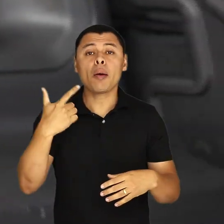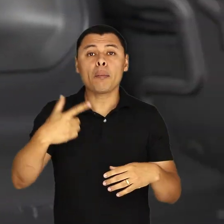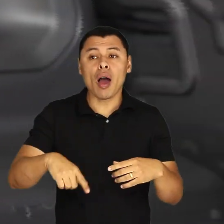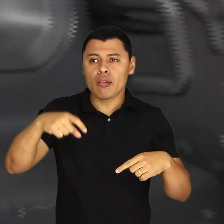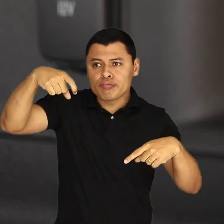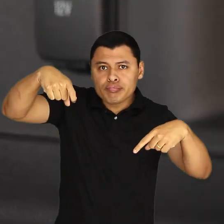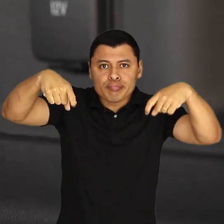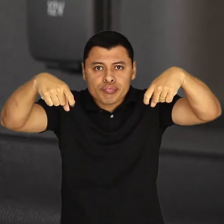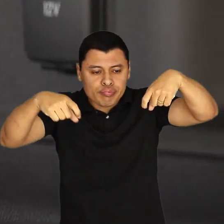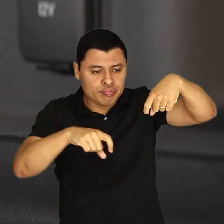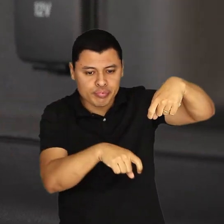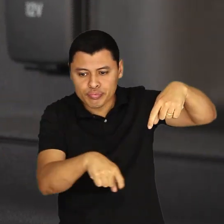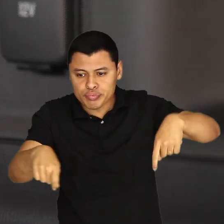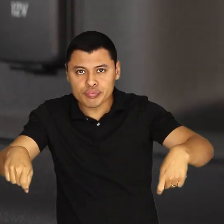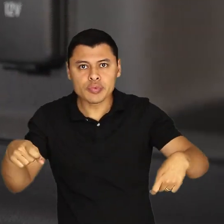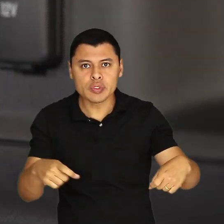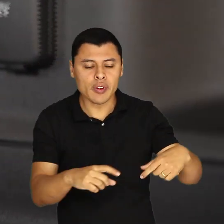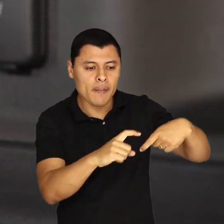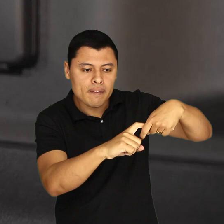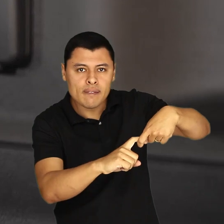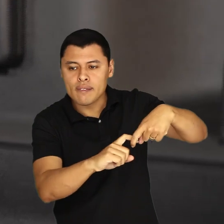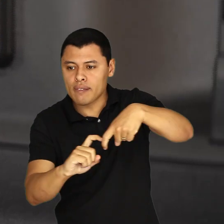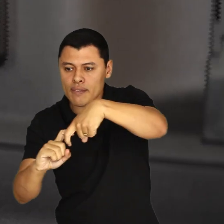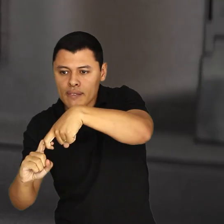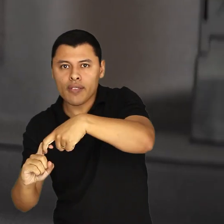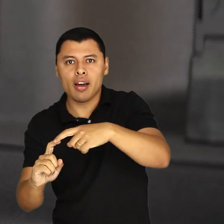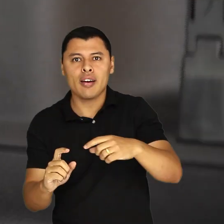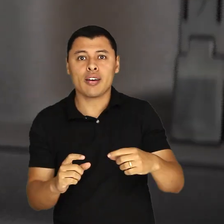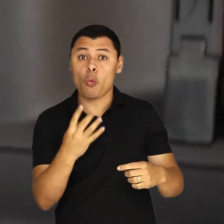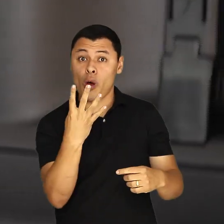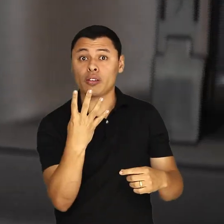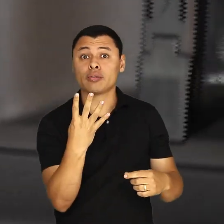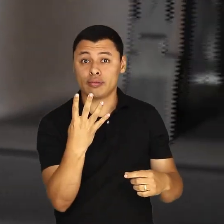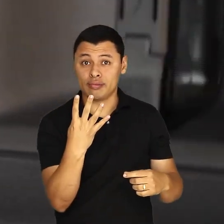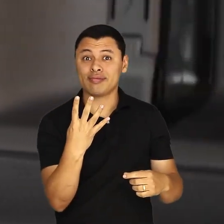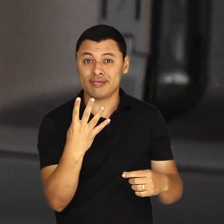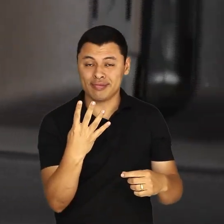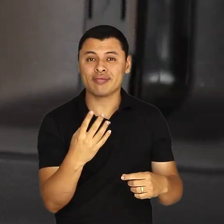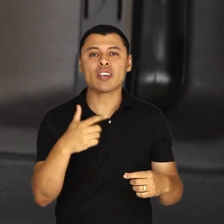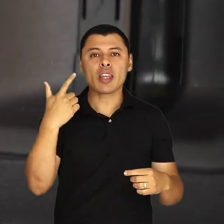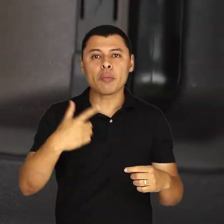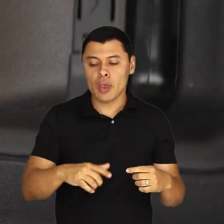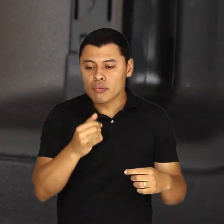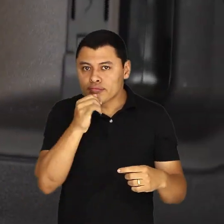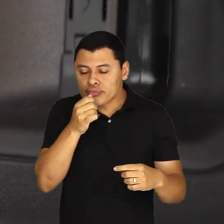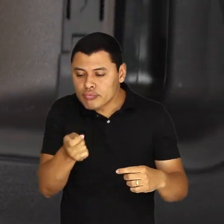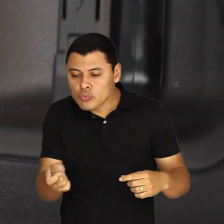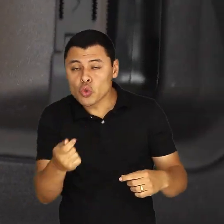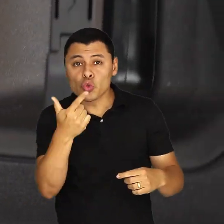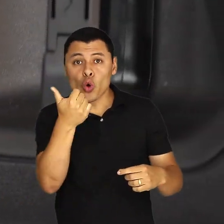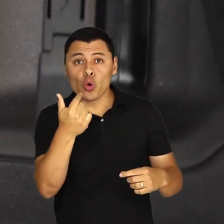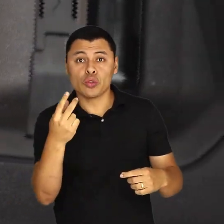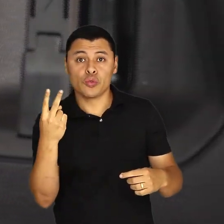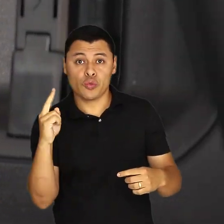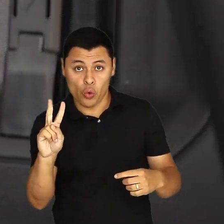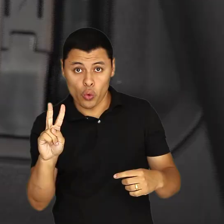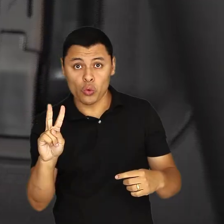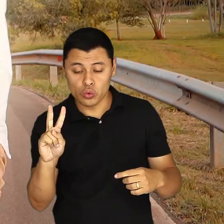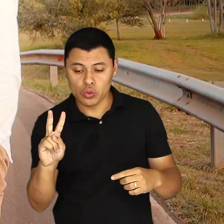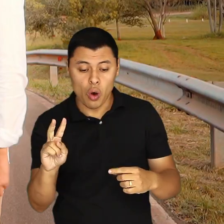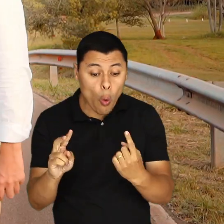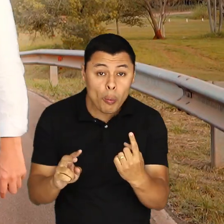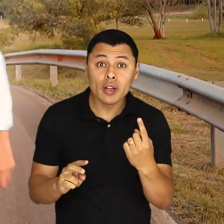vários ganchinhos presentes, pendurar um monte de coisa para não ficar fazendo barulho, não ficar batendo, né? Dos dois lados, inclusive 4 ganchos aqui. A gente tem uma tomada 12 volts,